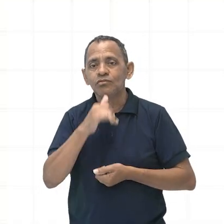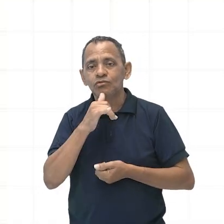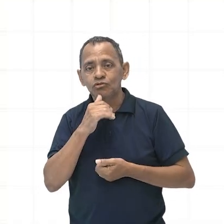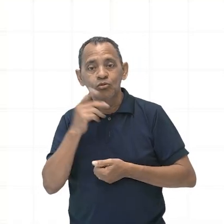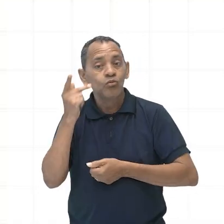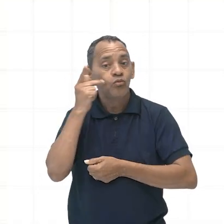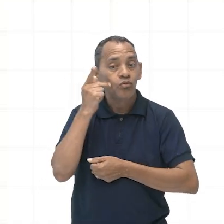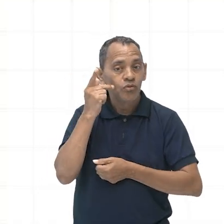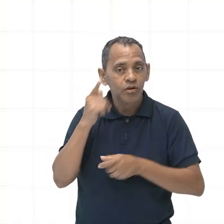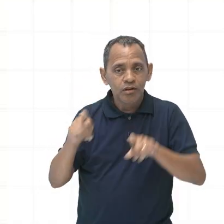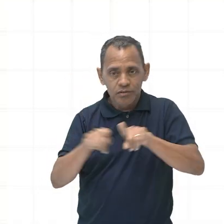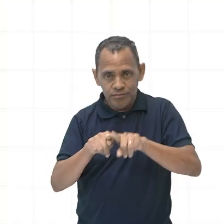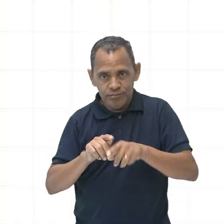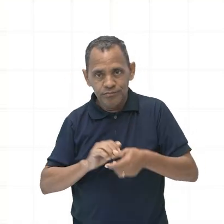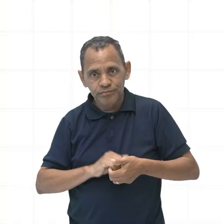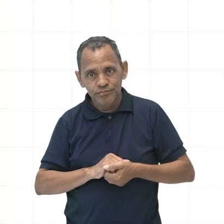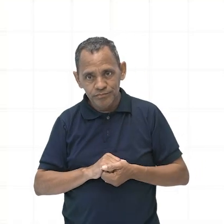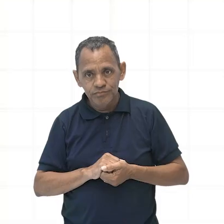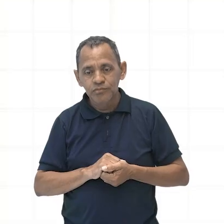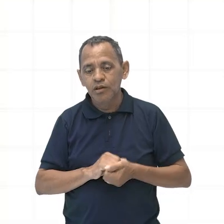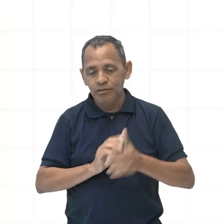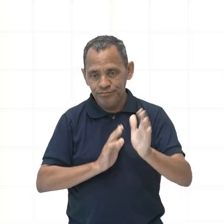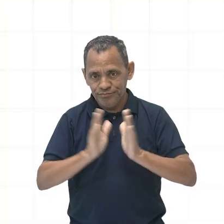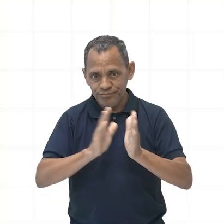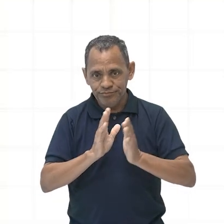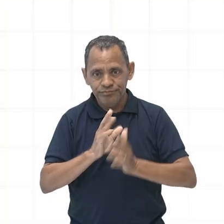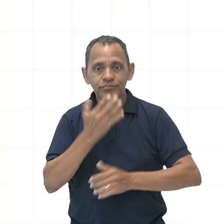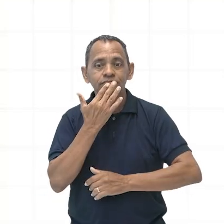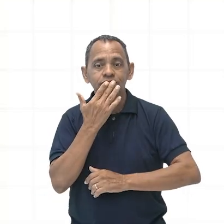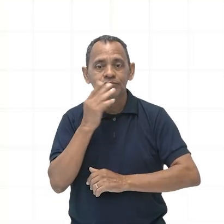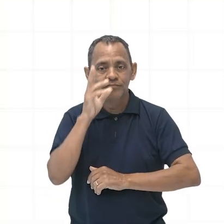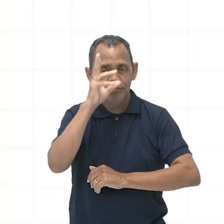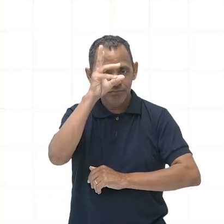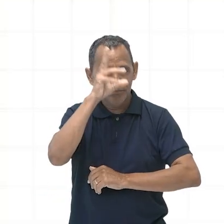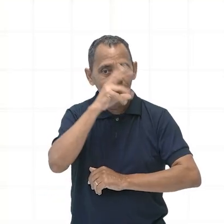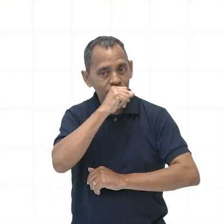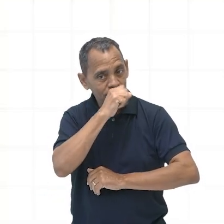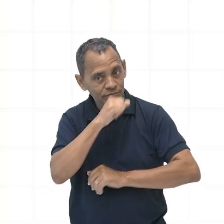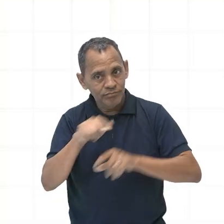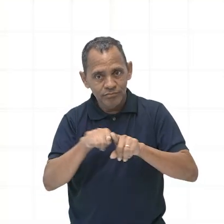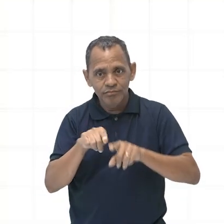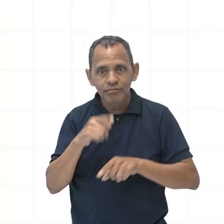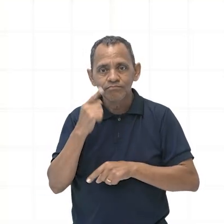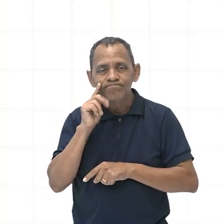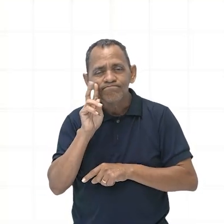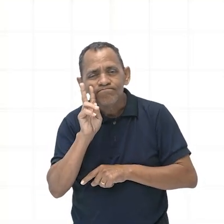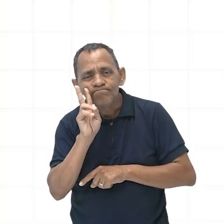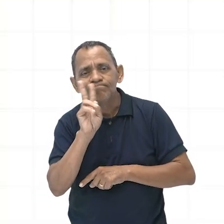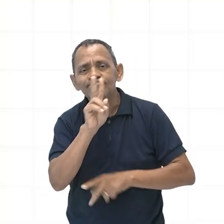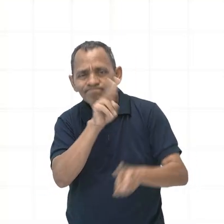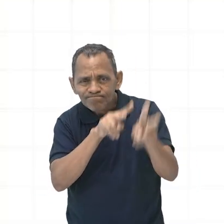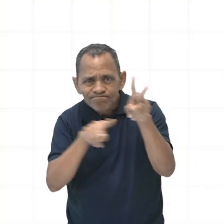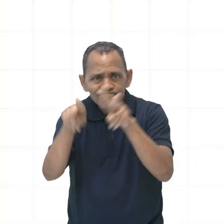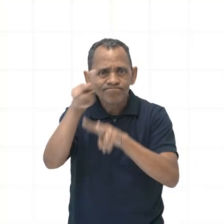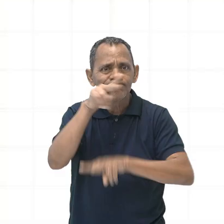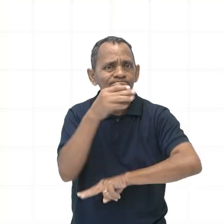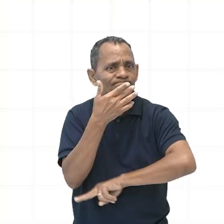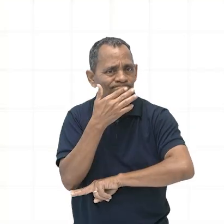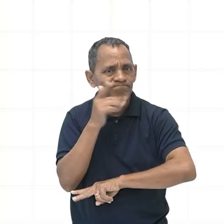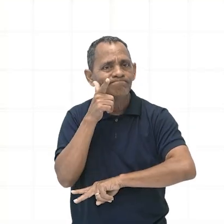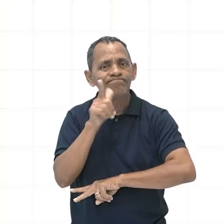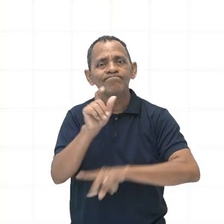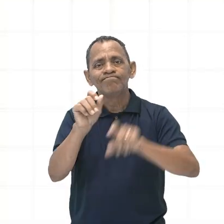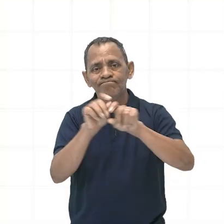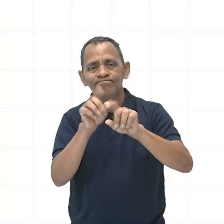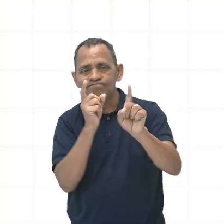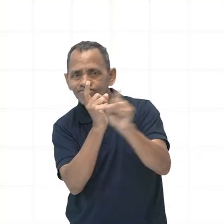todos aqui nesse intervalo de cor laranja. Então, observe que só de ver as cores, eu consigo, né, determinar